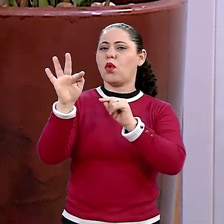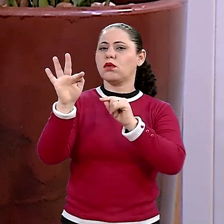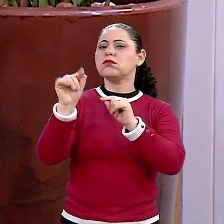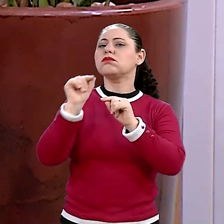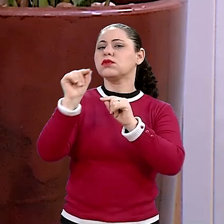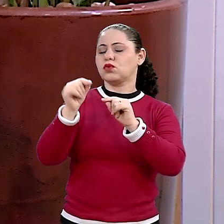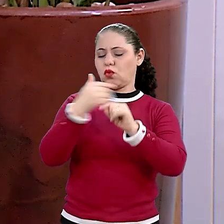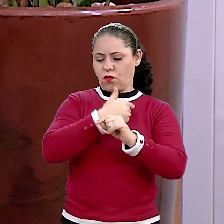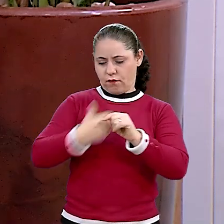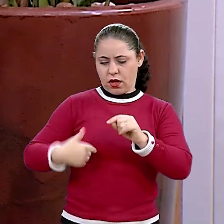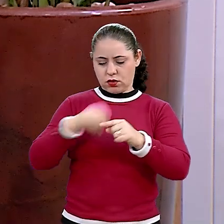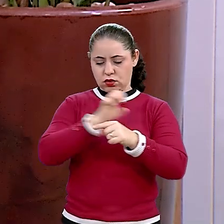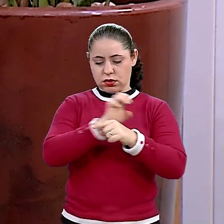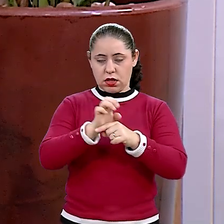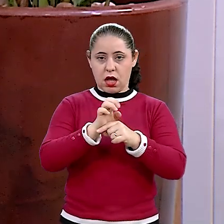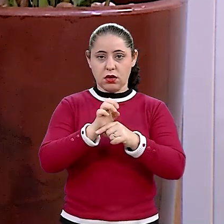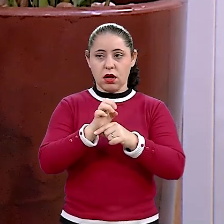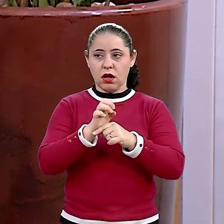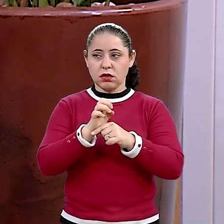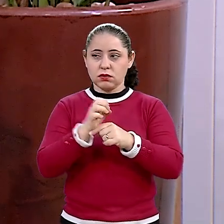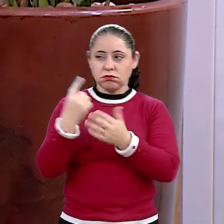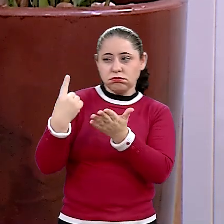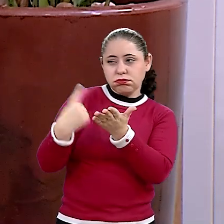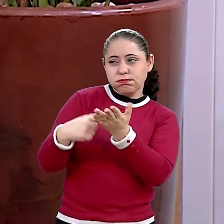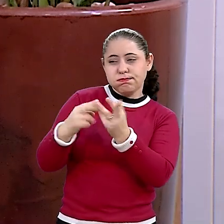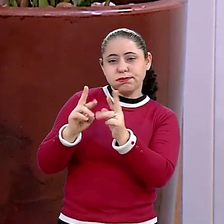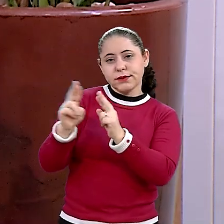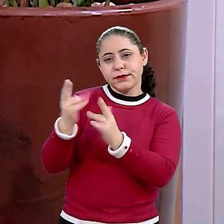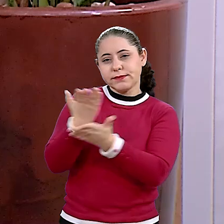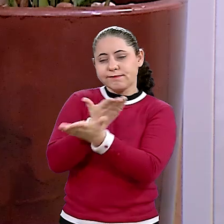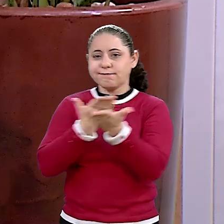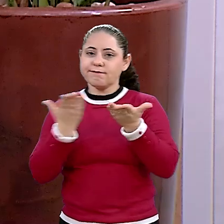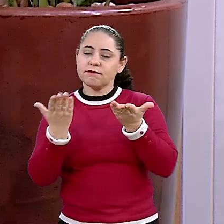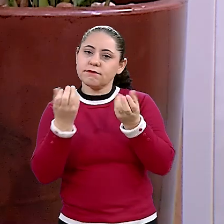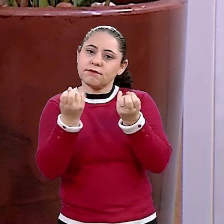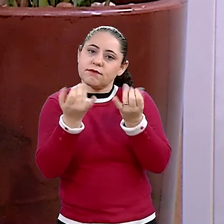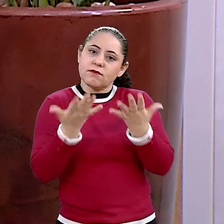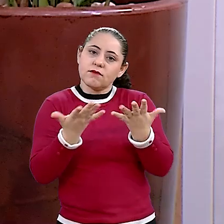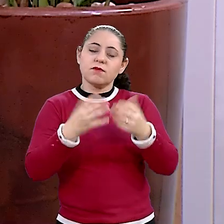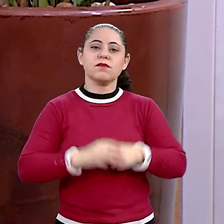governo do estado está adotando também? E eu quero explicar para vocês.